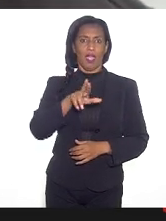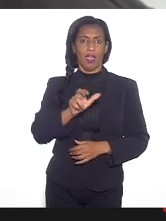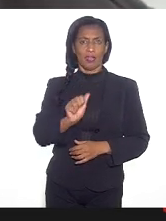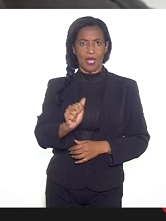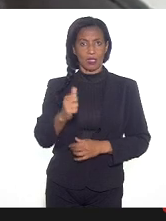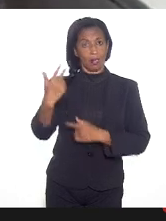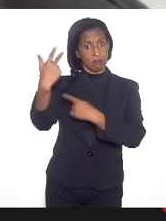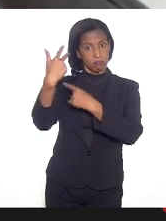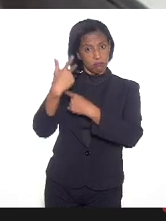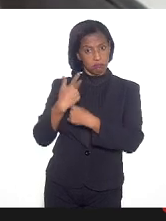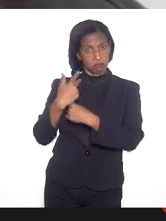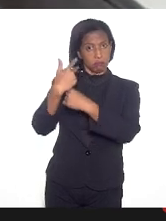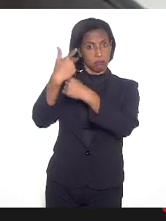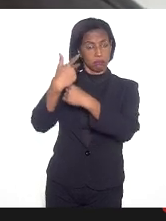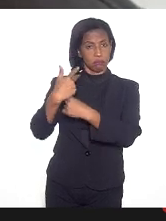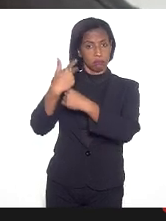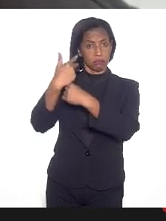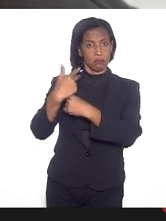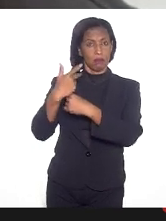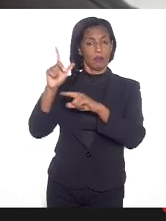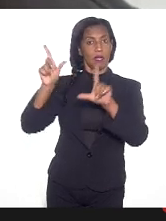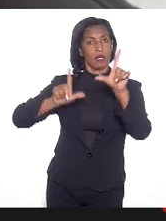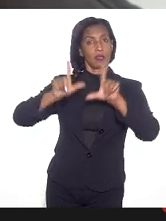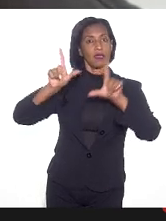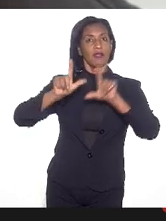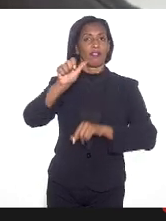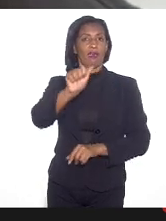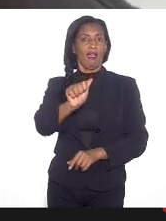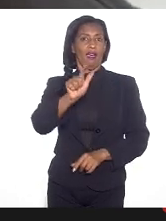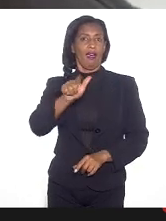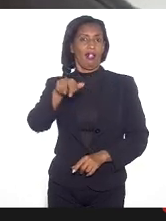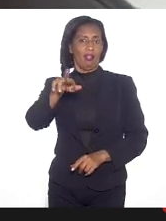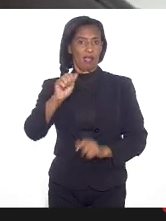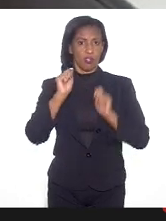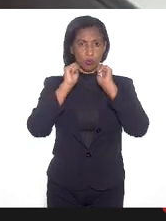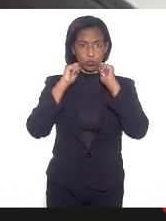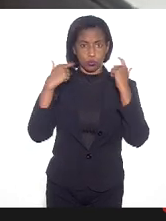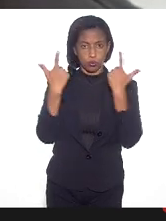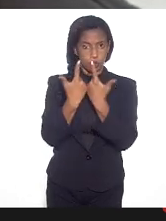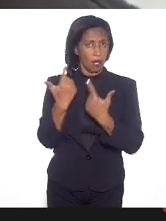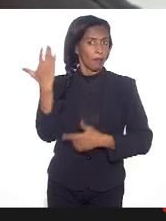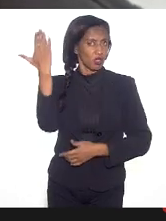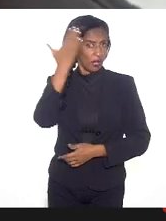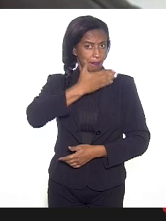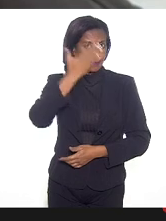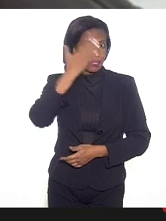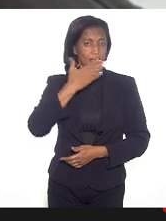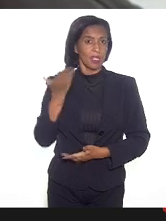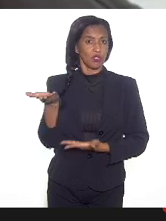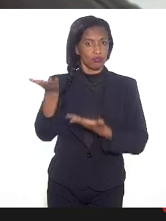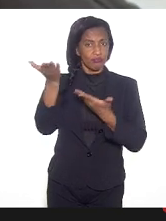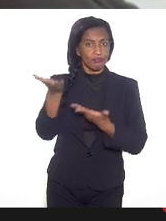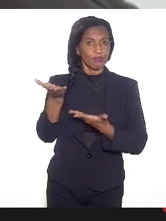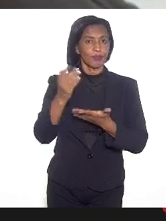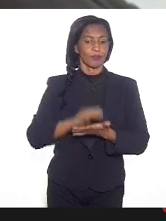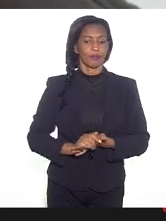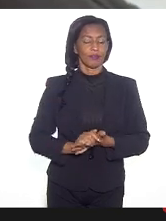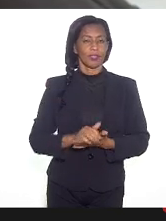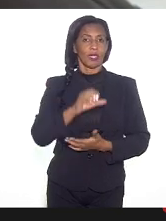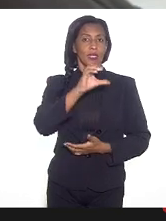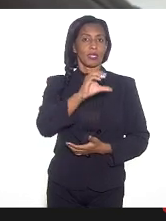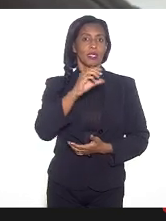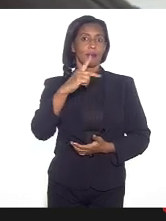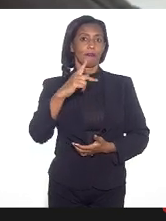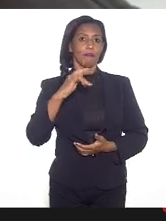nos acompanhando pela TV Alerge, mas está presente nesse exato momento na